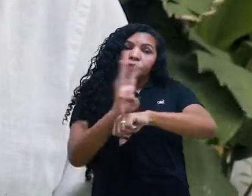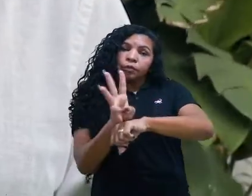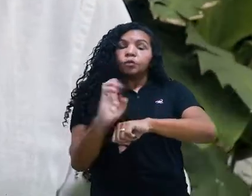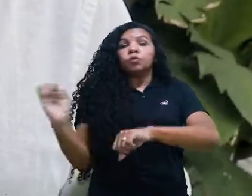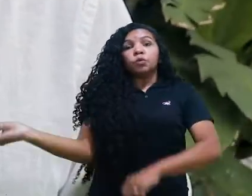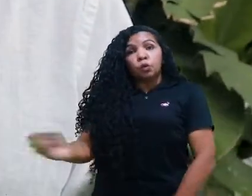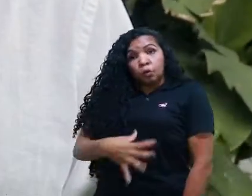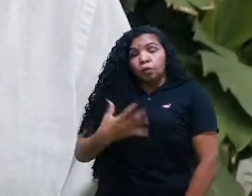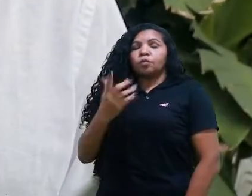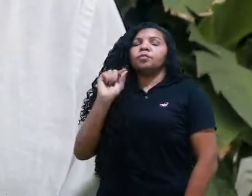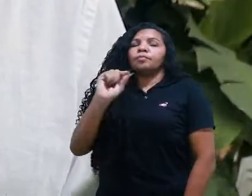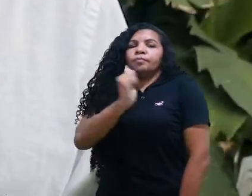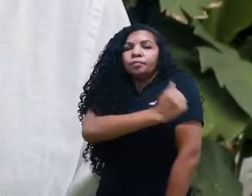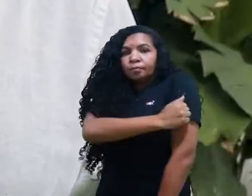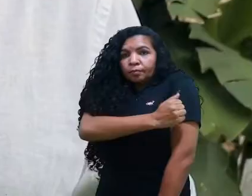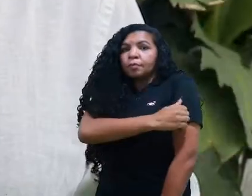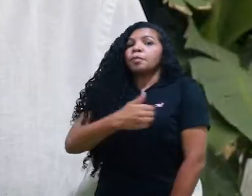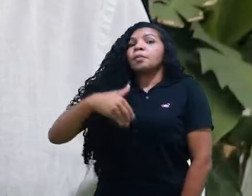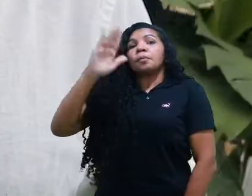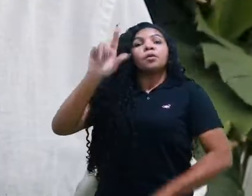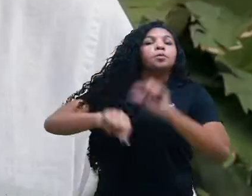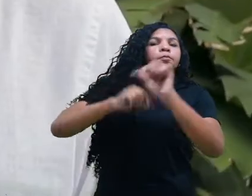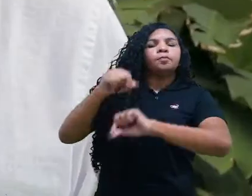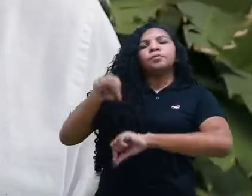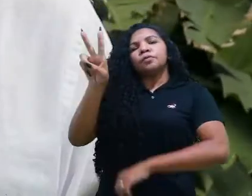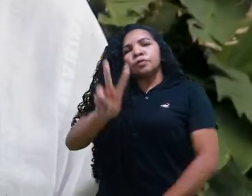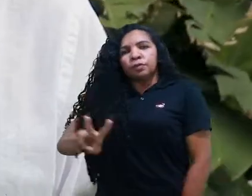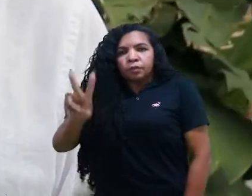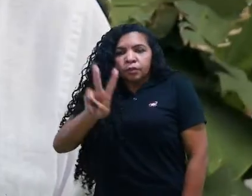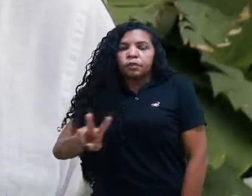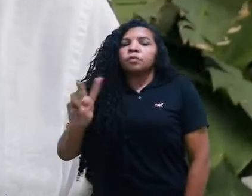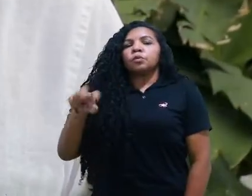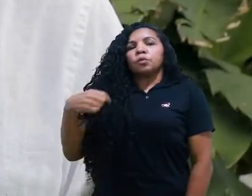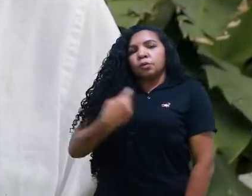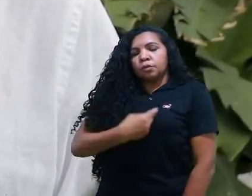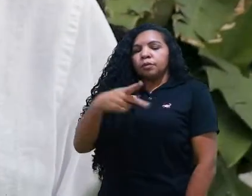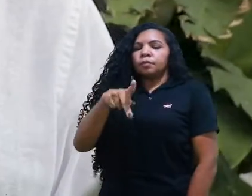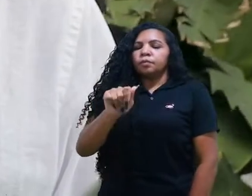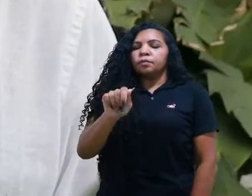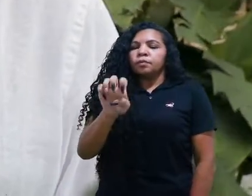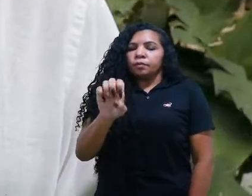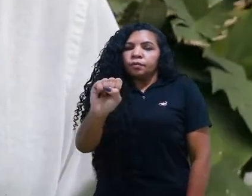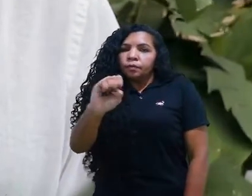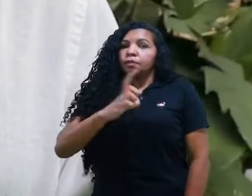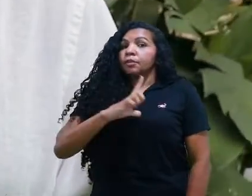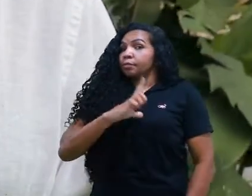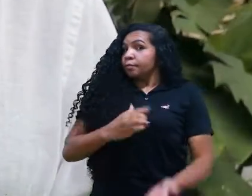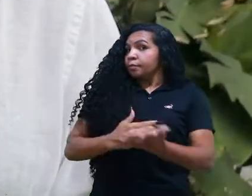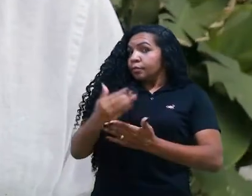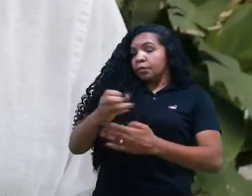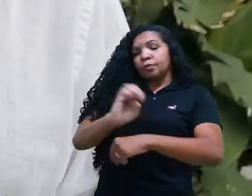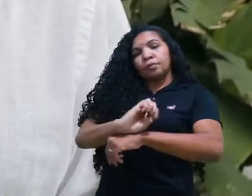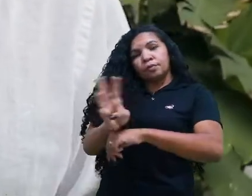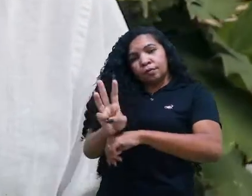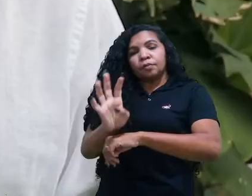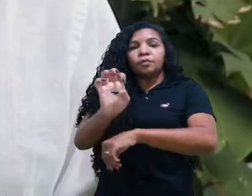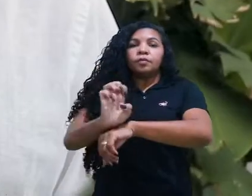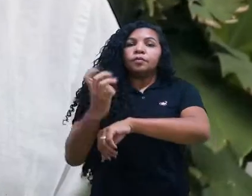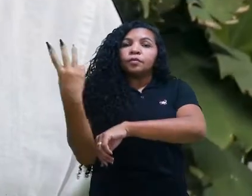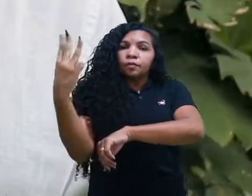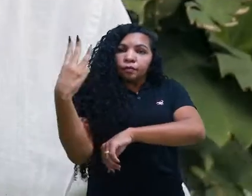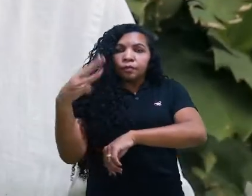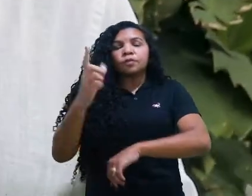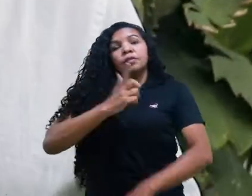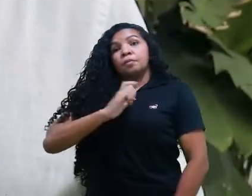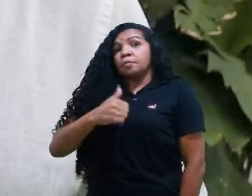da universidade receber novos alunos. Mais um processo seletivo, nosso PAS, para o ingresso na